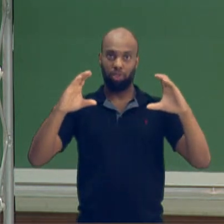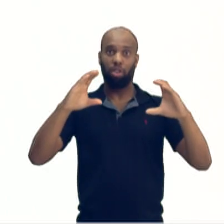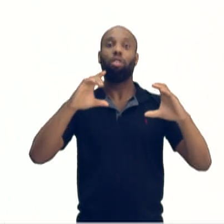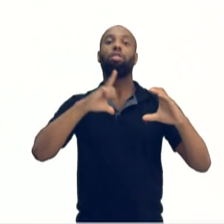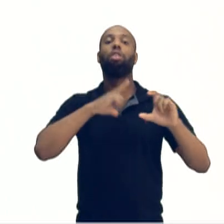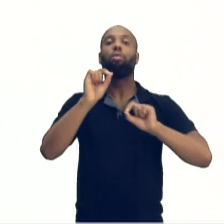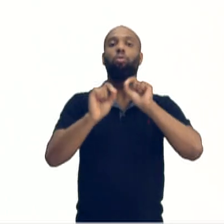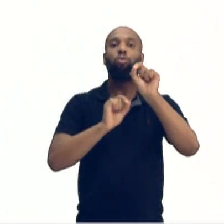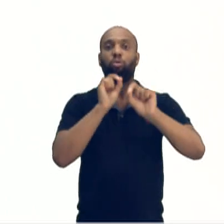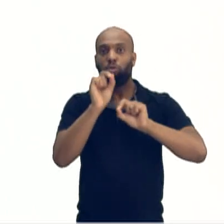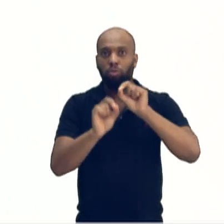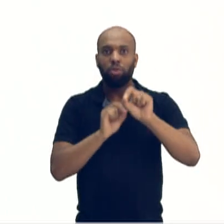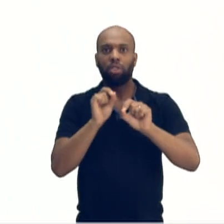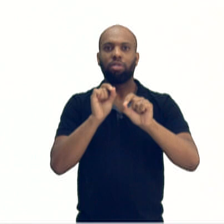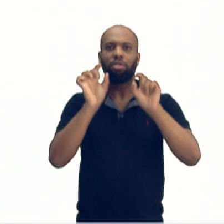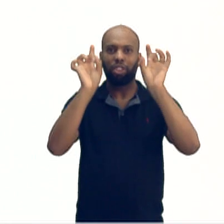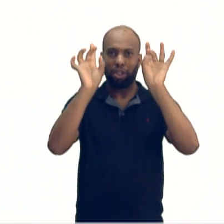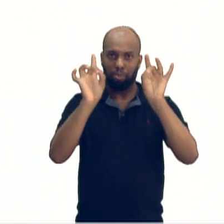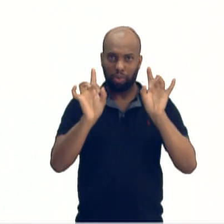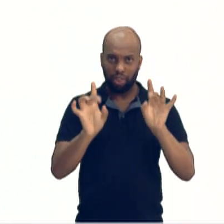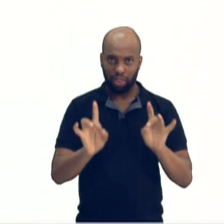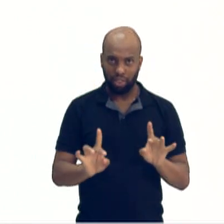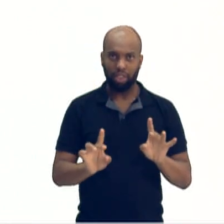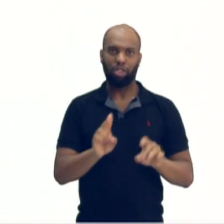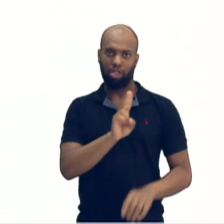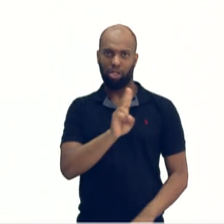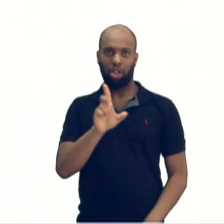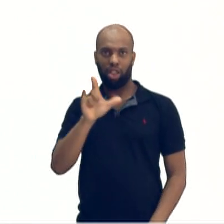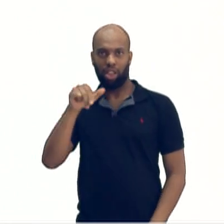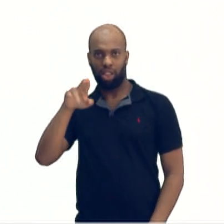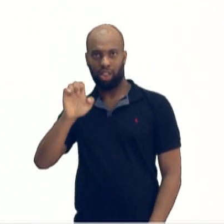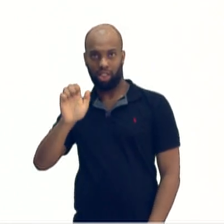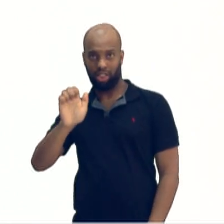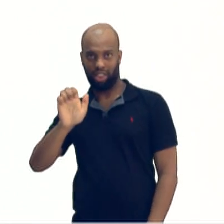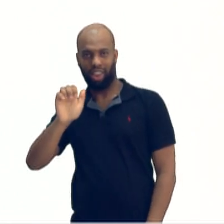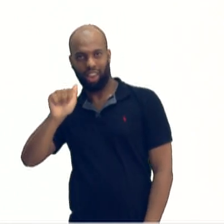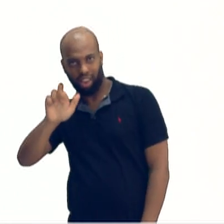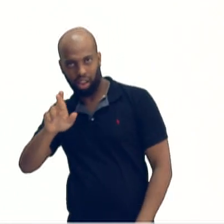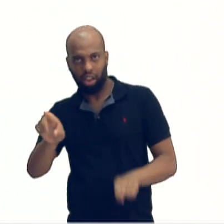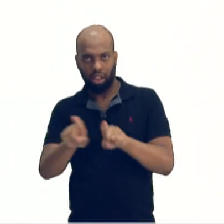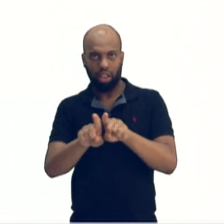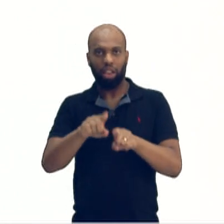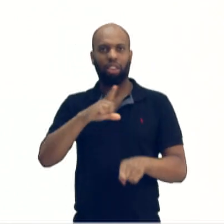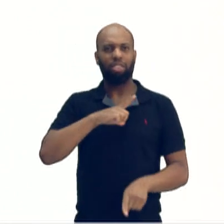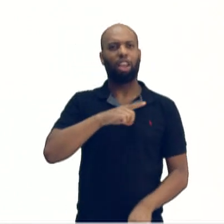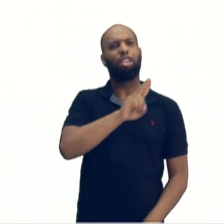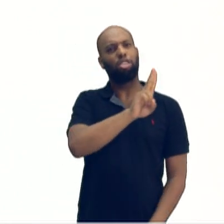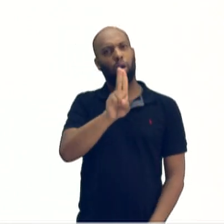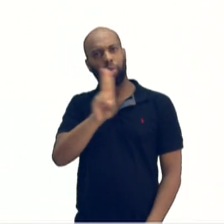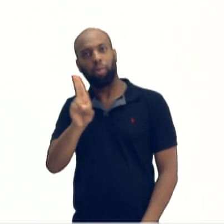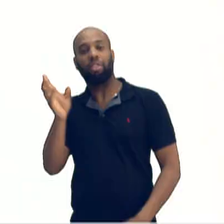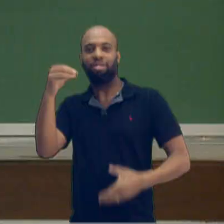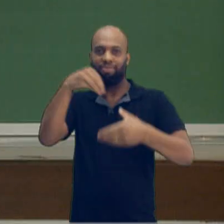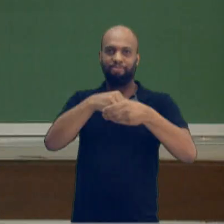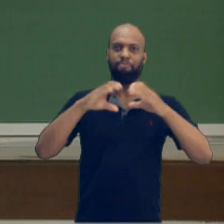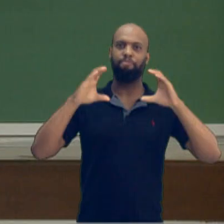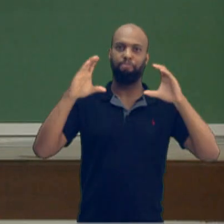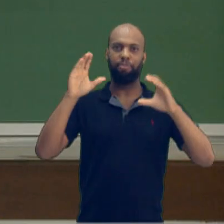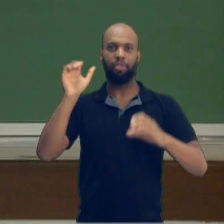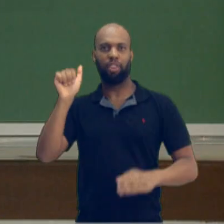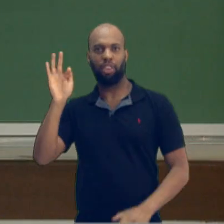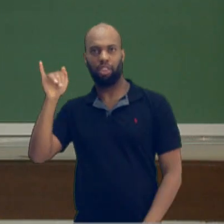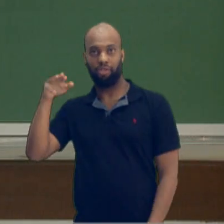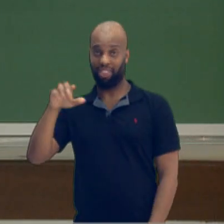viu que ela tem a denominação especial de função linear, tá? Então, a gente está vendo vários termos que a gente utiliza dentro da função